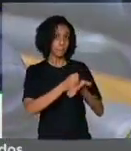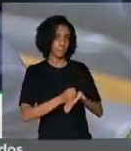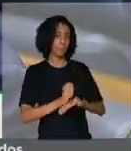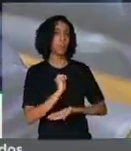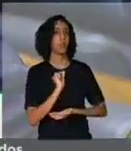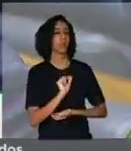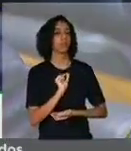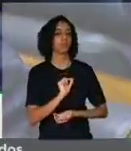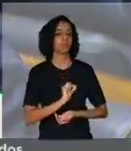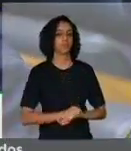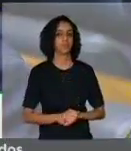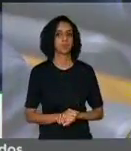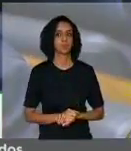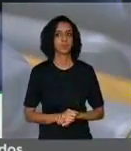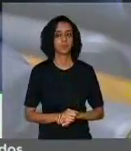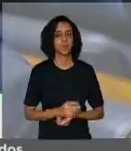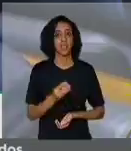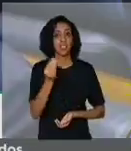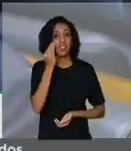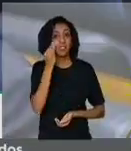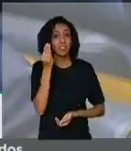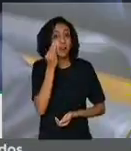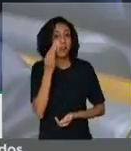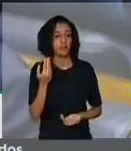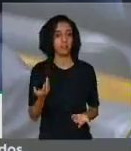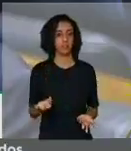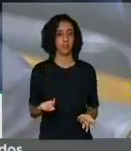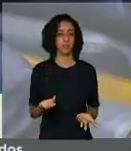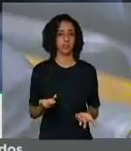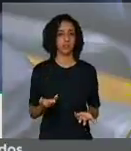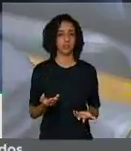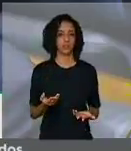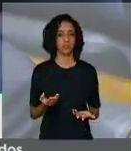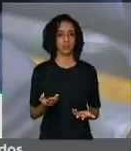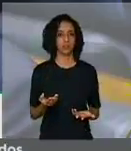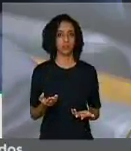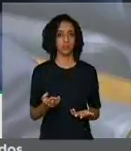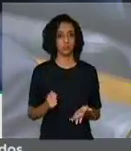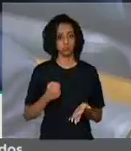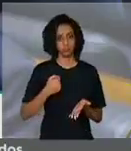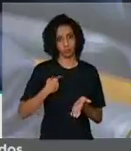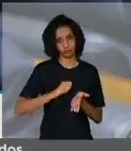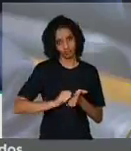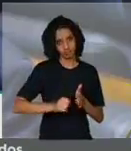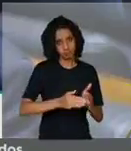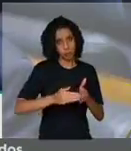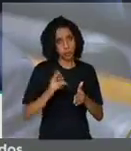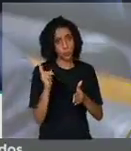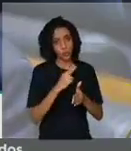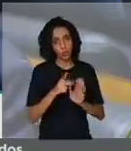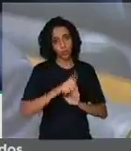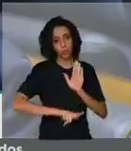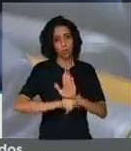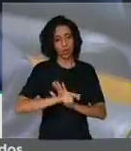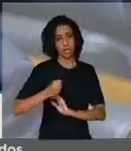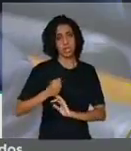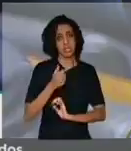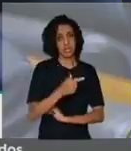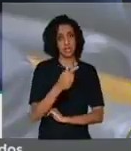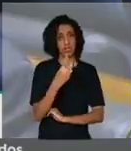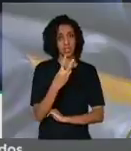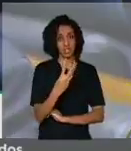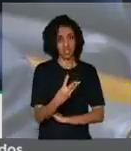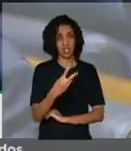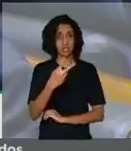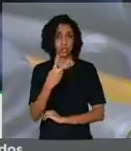nós possamos, pelo menos, pautar o requerimento de urgência do projeto de lei